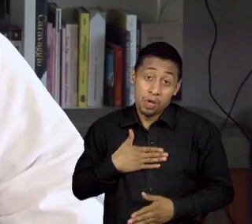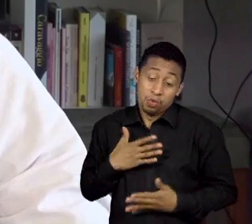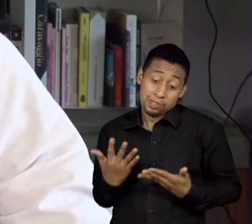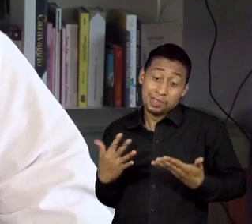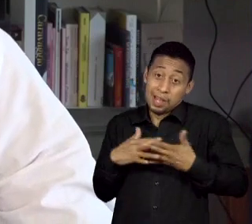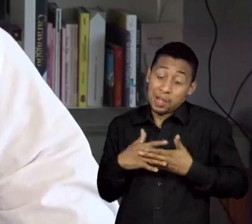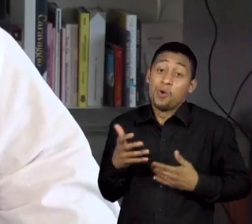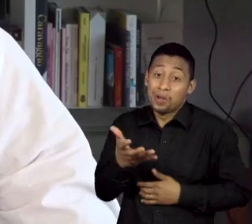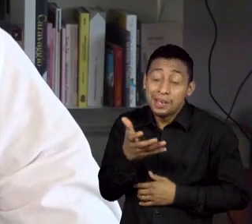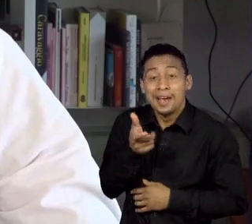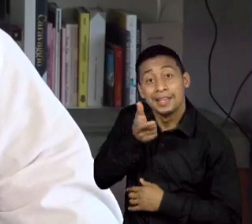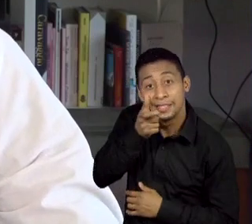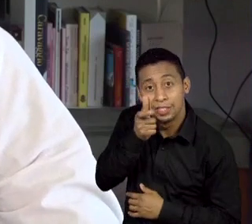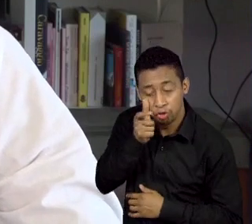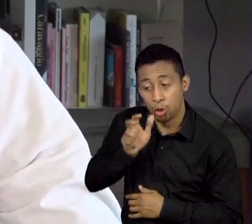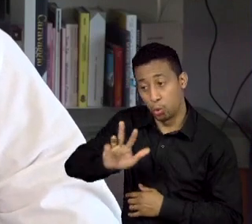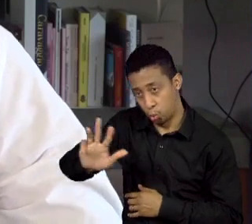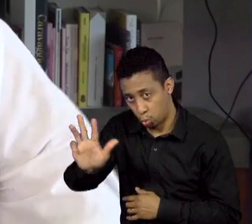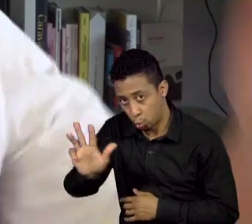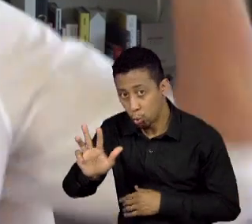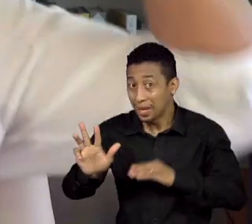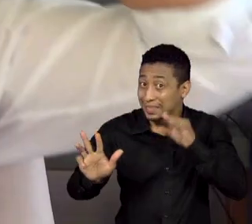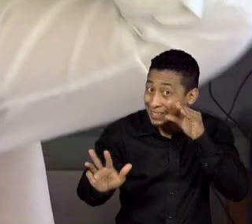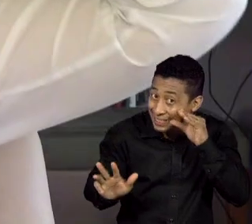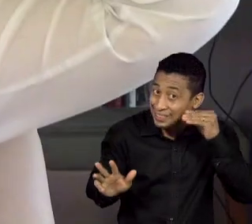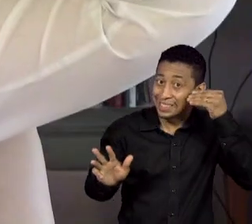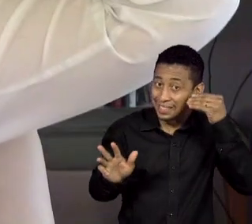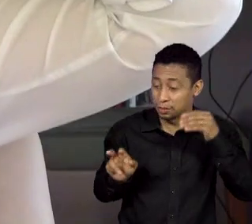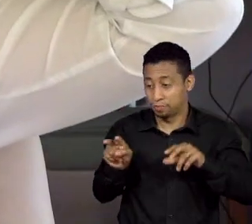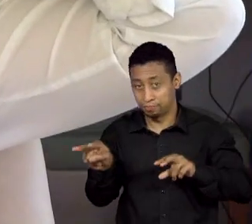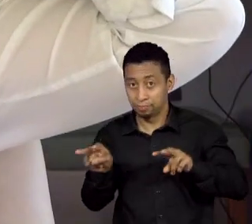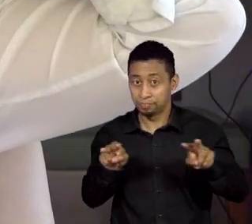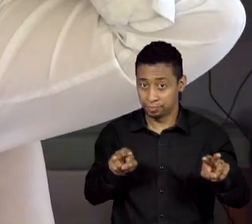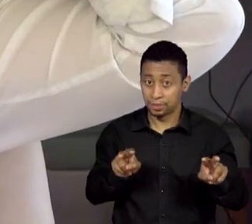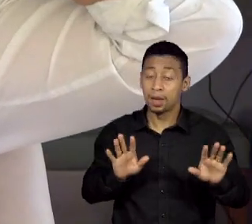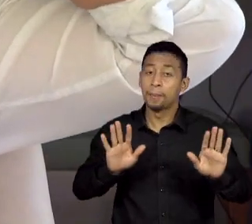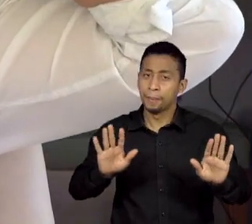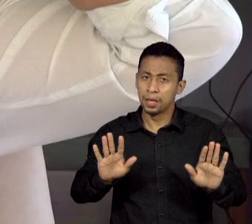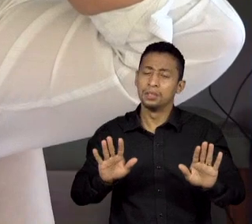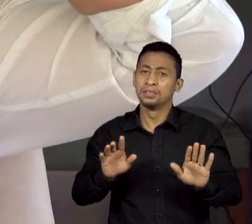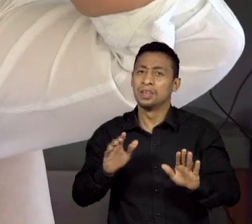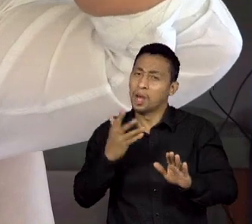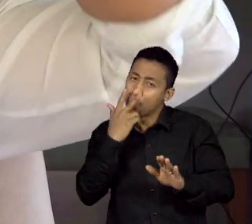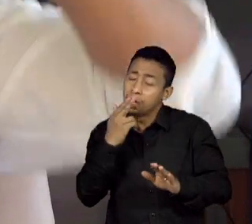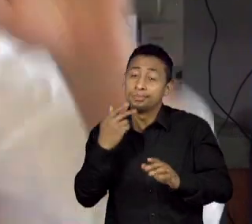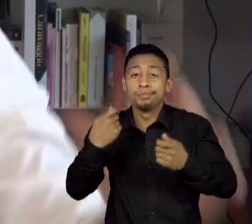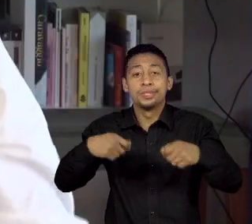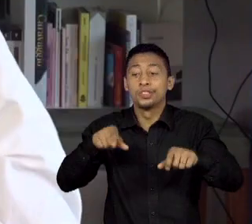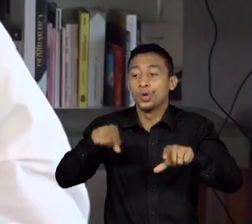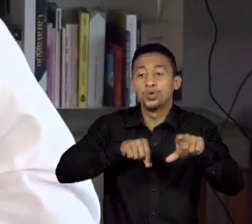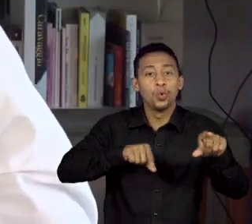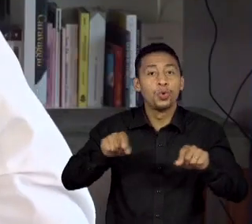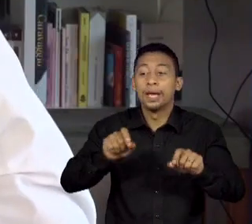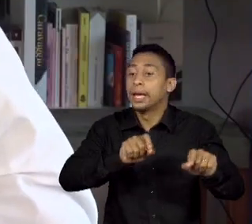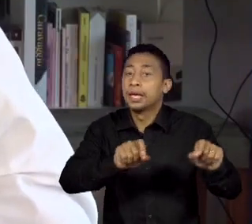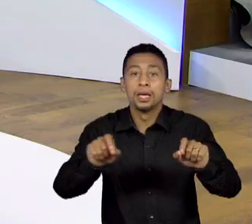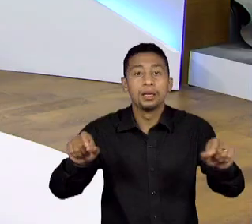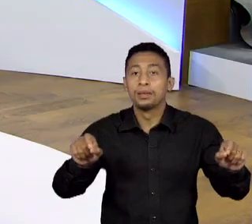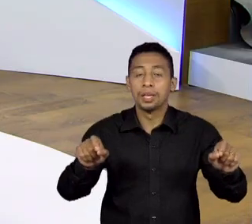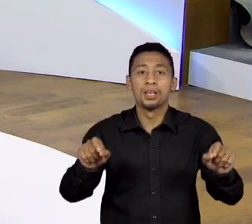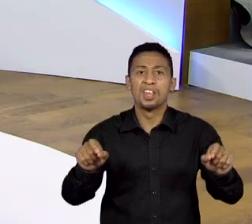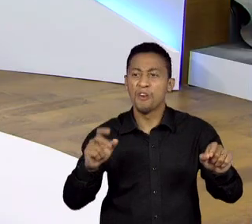Lula e Ciro, mas eu não sei que tempo a gente terá. Eu acho que a gente vai ter que escolher e investir em quem tiver mais chance de derrubar o